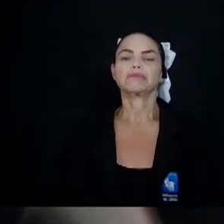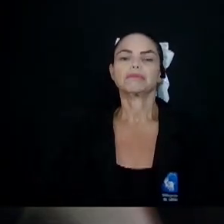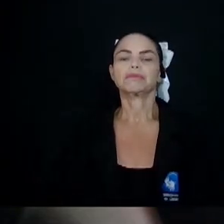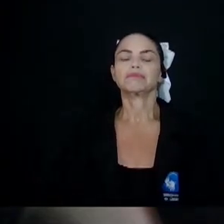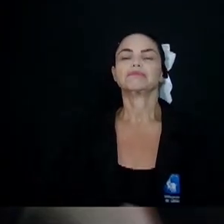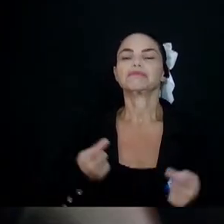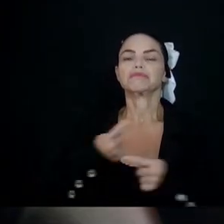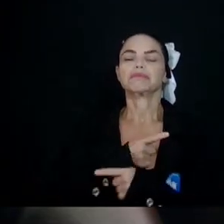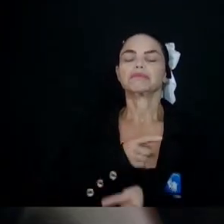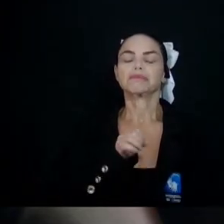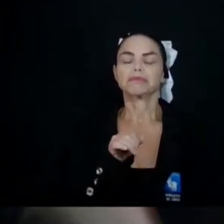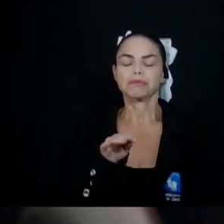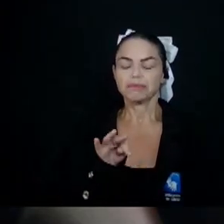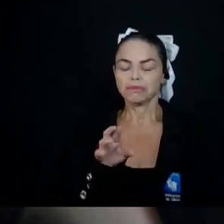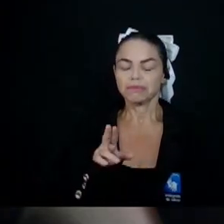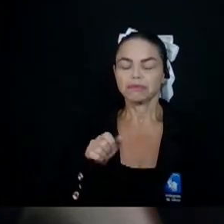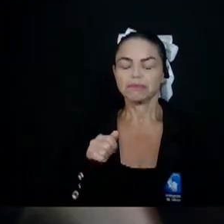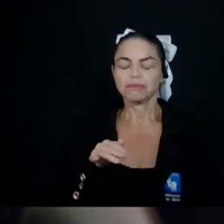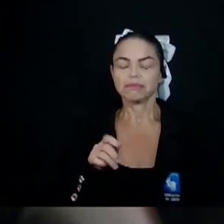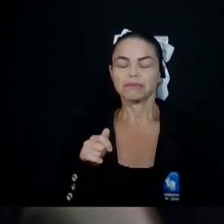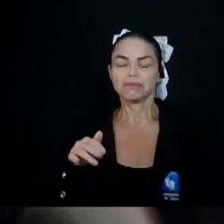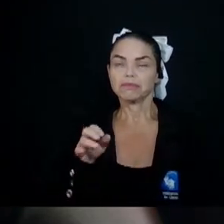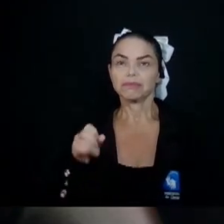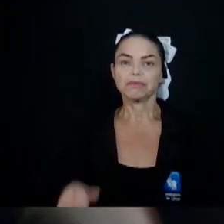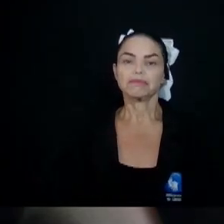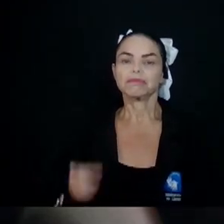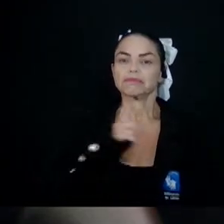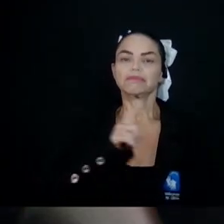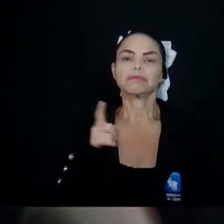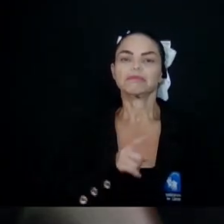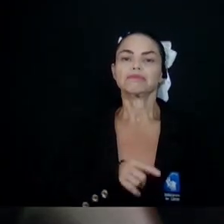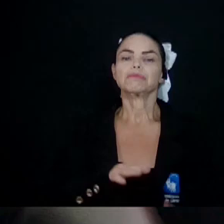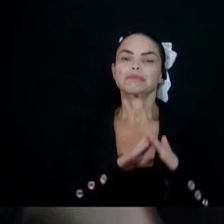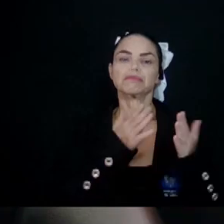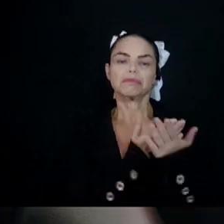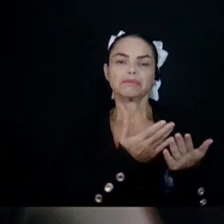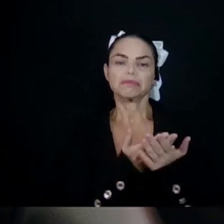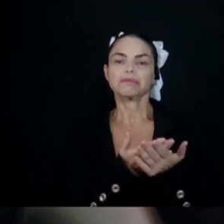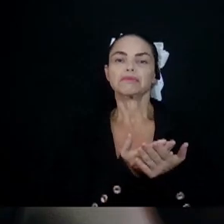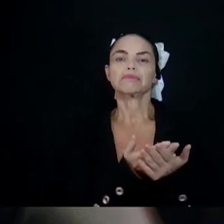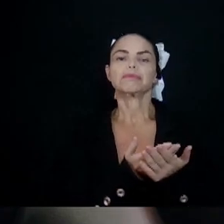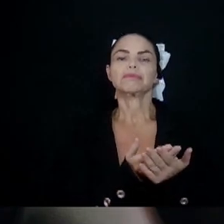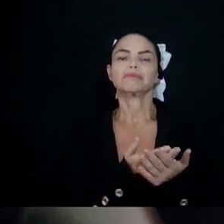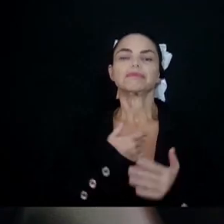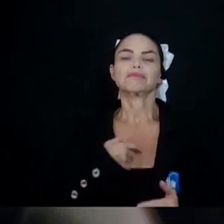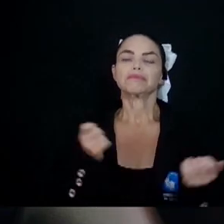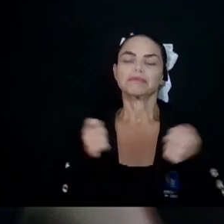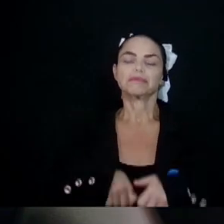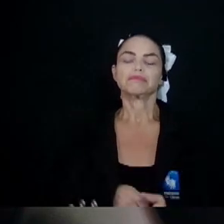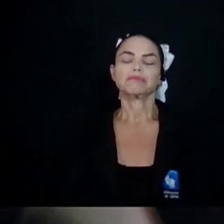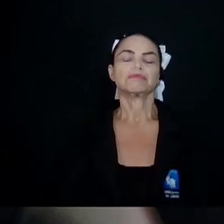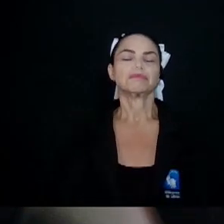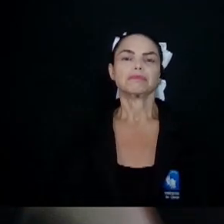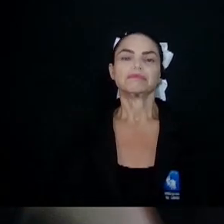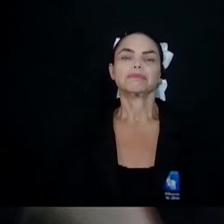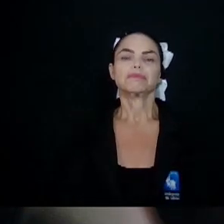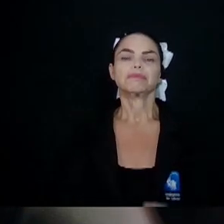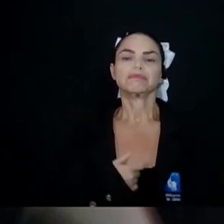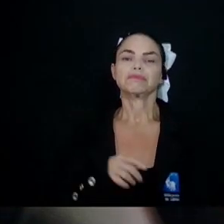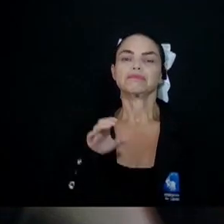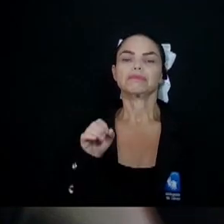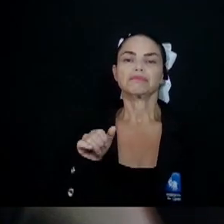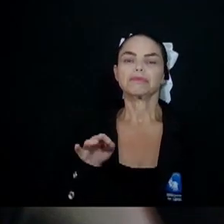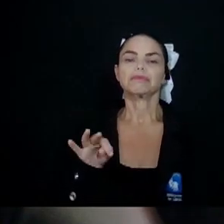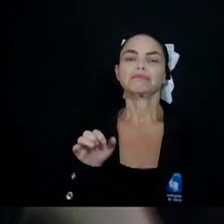que são quando a criança não está numa escola integral, tem aí essa possibilidade de colocar no contraturno, que é